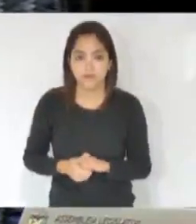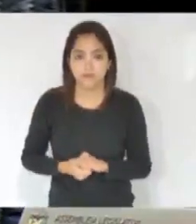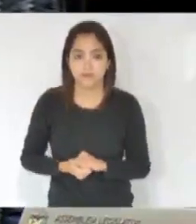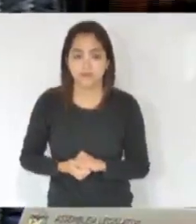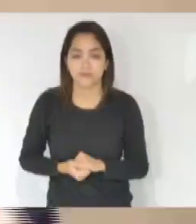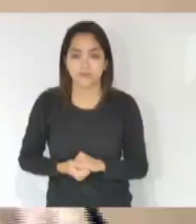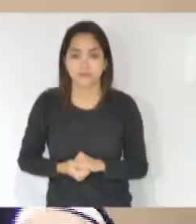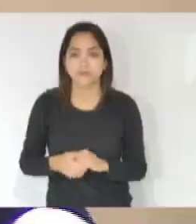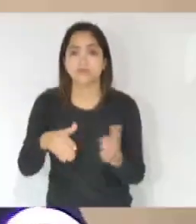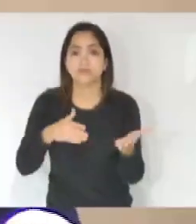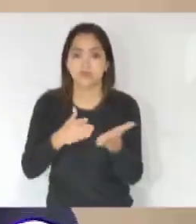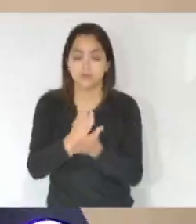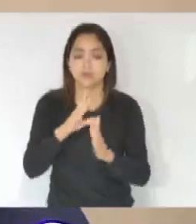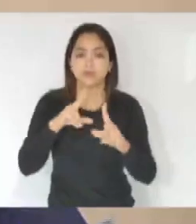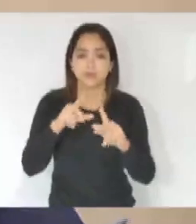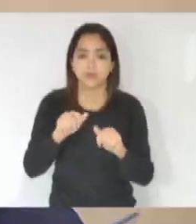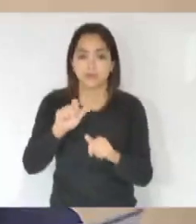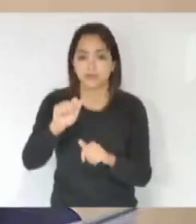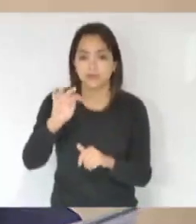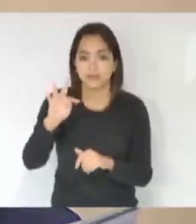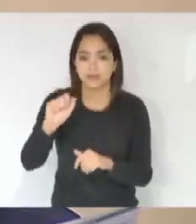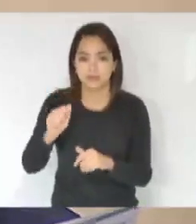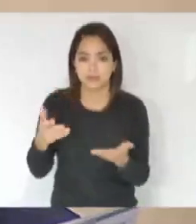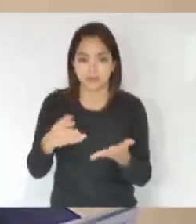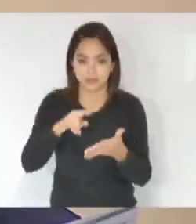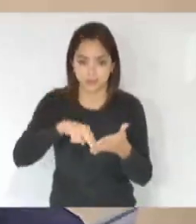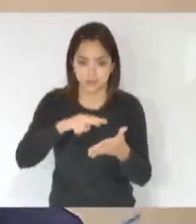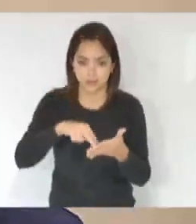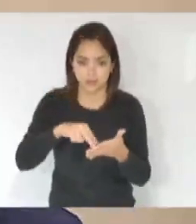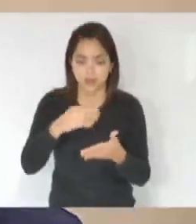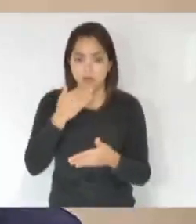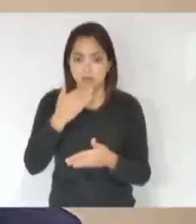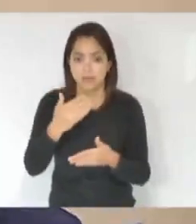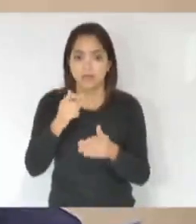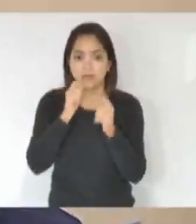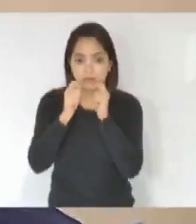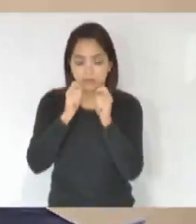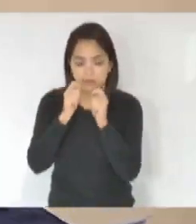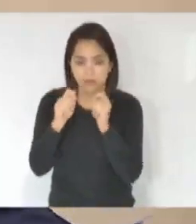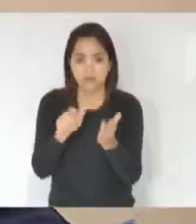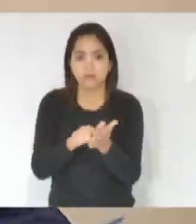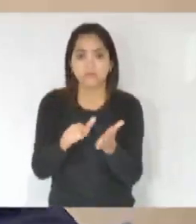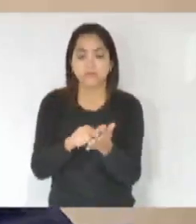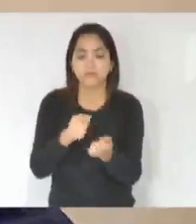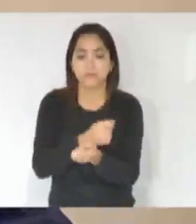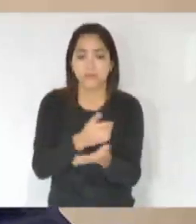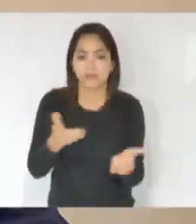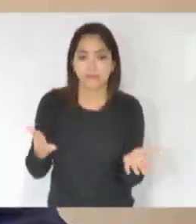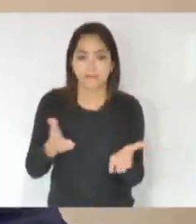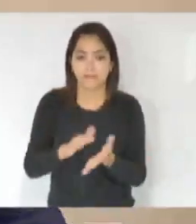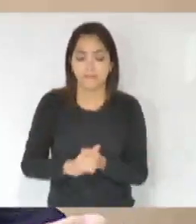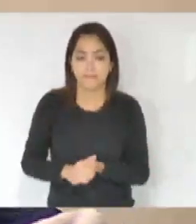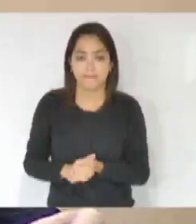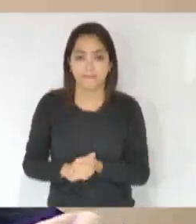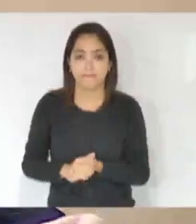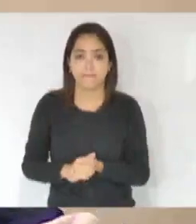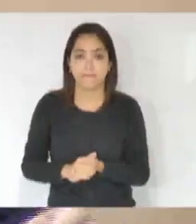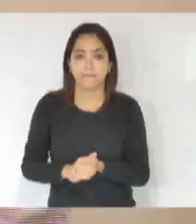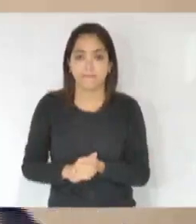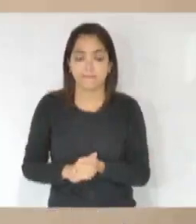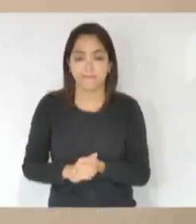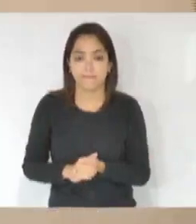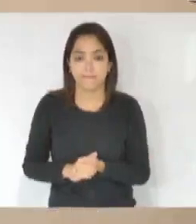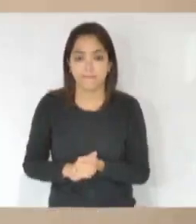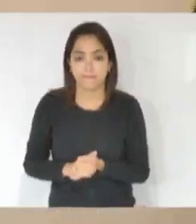Dou por aprovadas as atas que acabam de ser lidas. Solicito à assessoria que proceda à distribuição do expediente. Breves